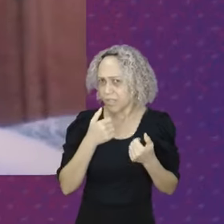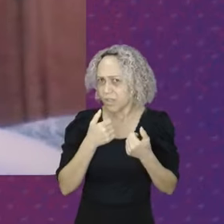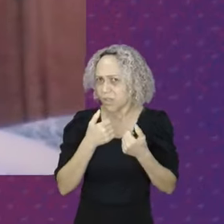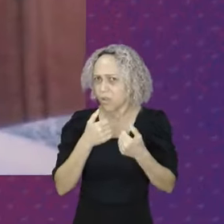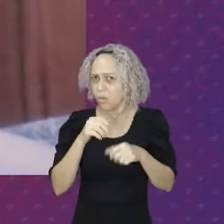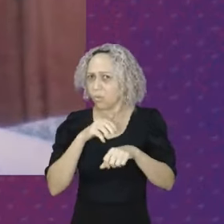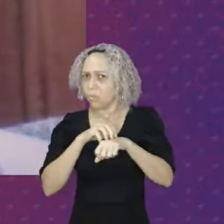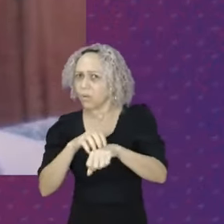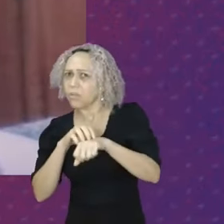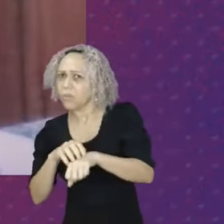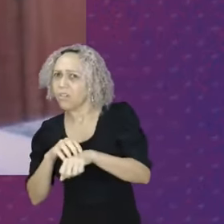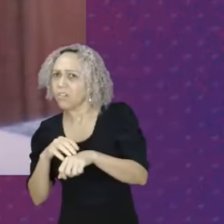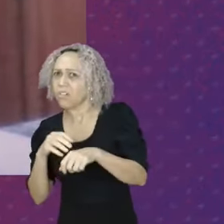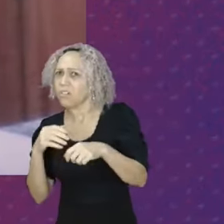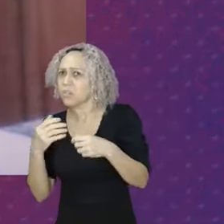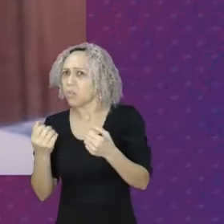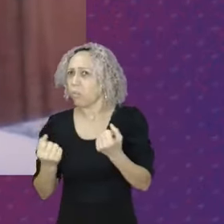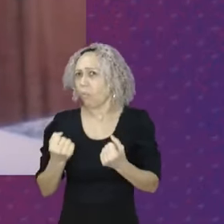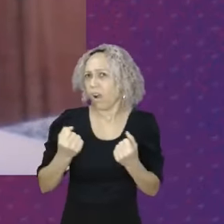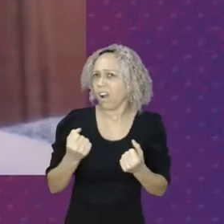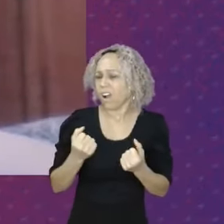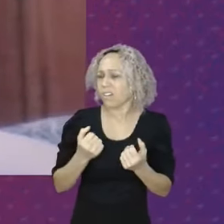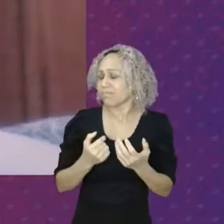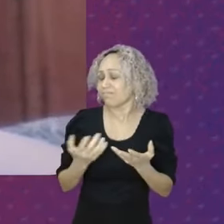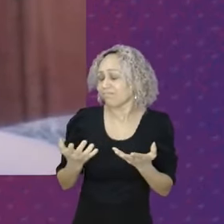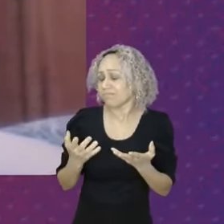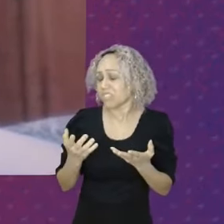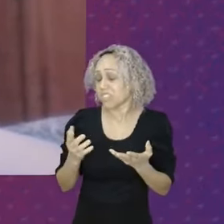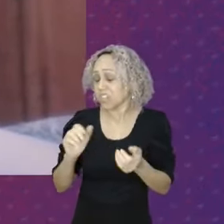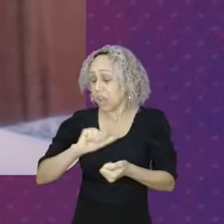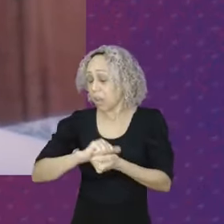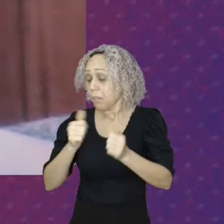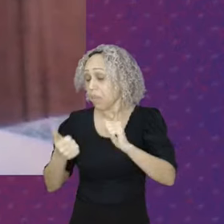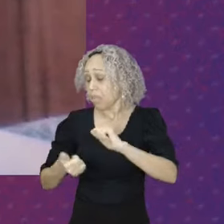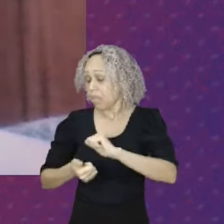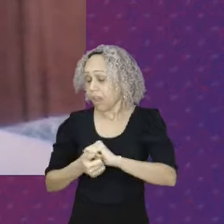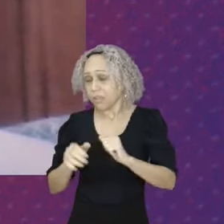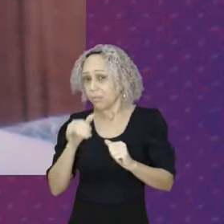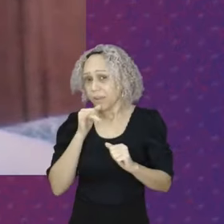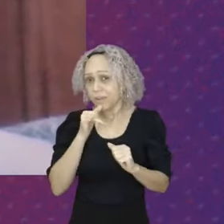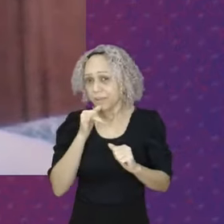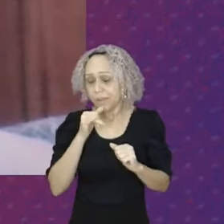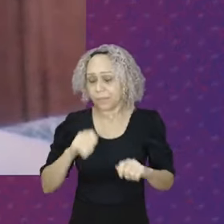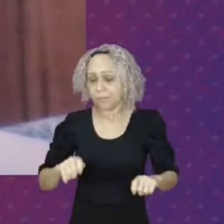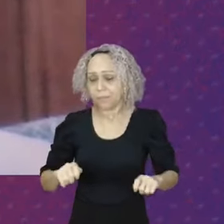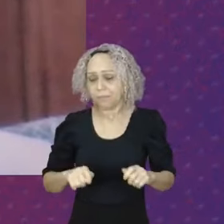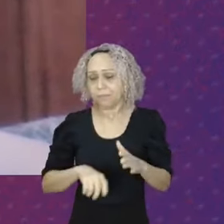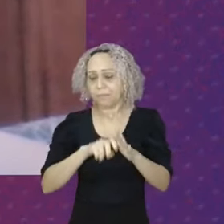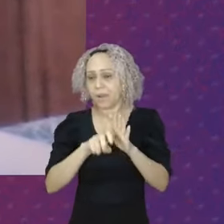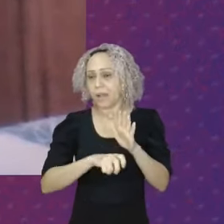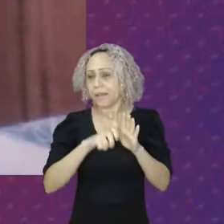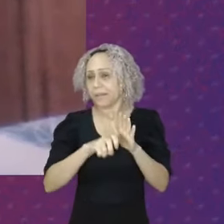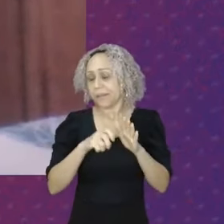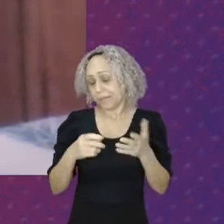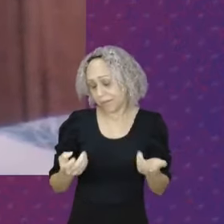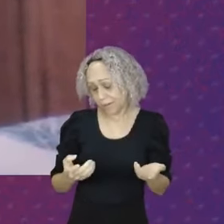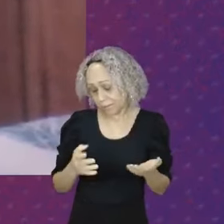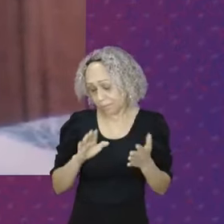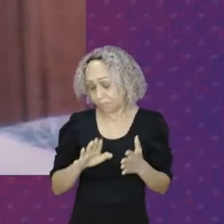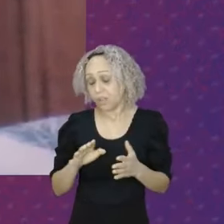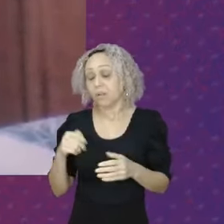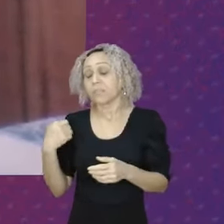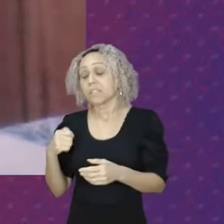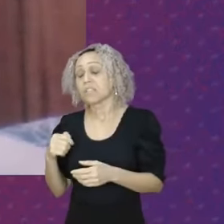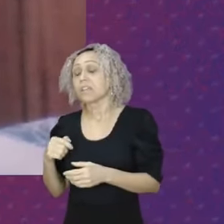automóveis etc tá tem uma redução do IPI Nós também temos a a o código eleitoral que determina a